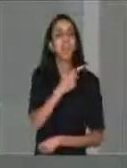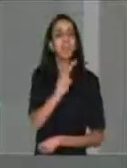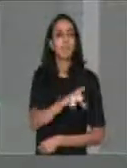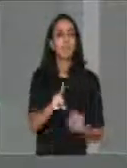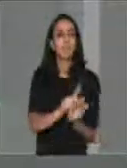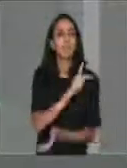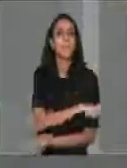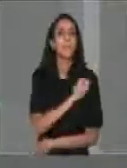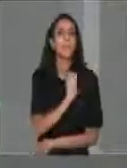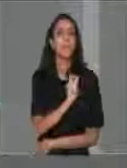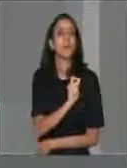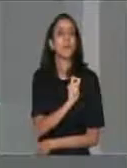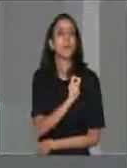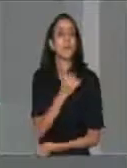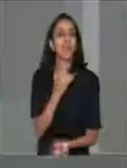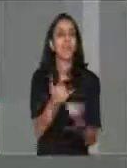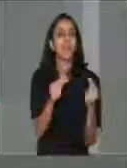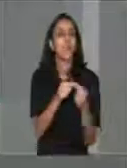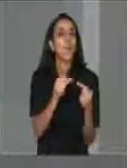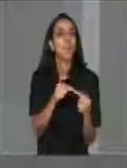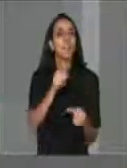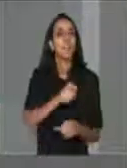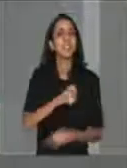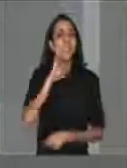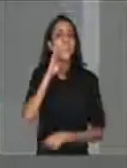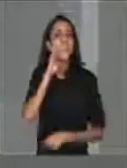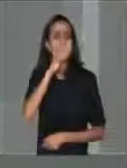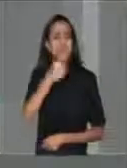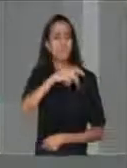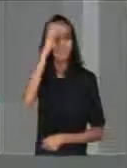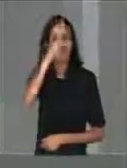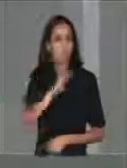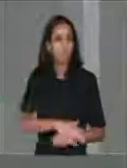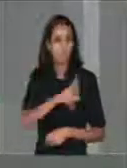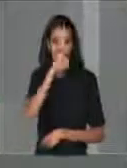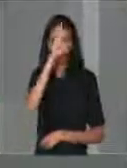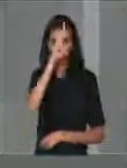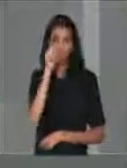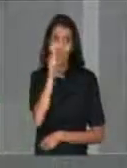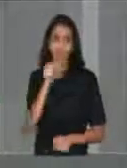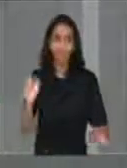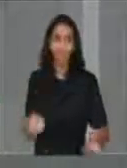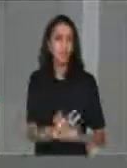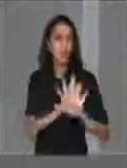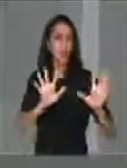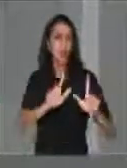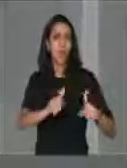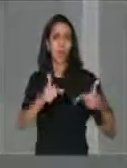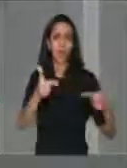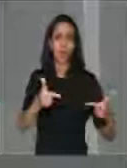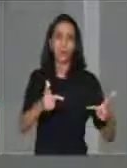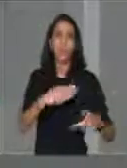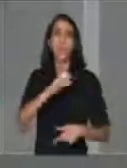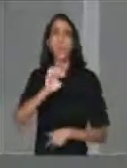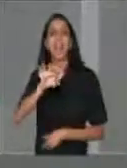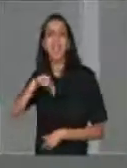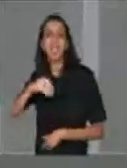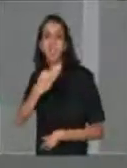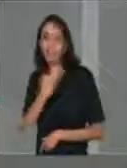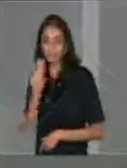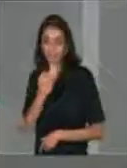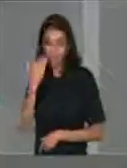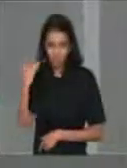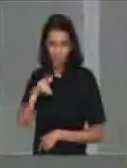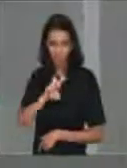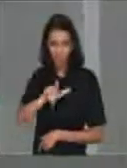ser o mais brasileiro dos brasileiros. Ali nossa glória, ali nossa luta. Caetano Veloso outro dia